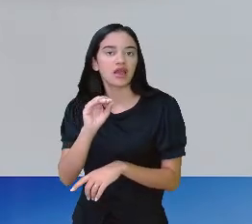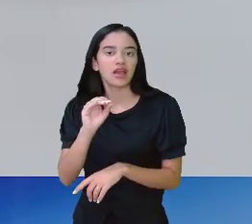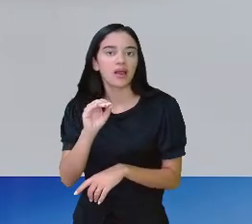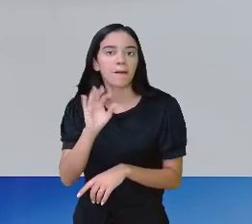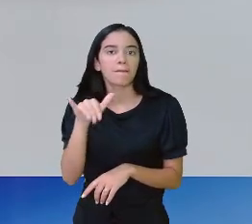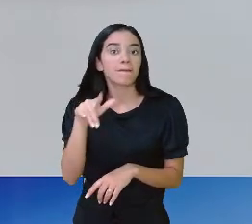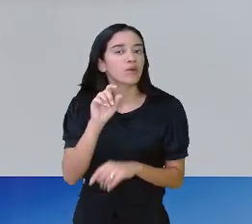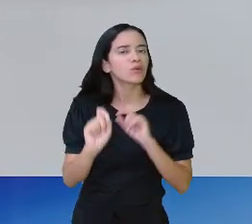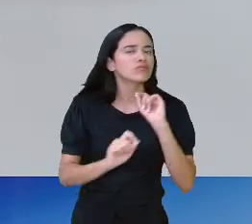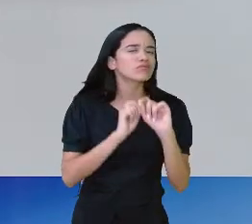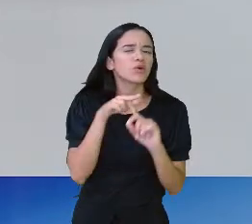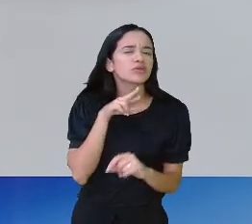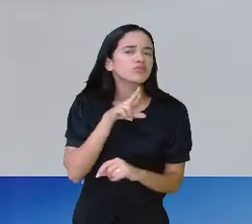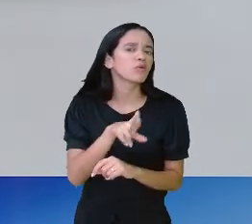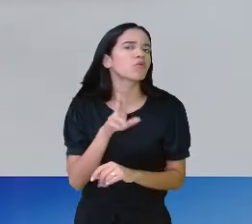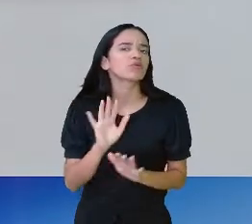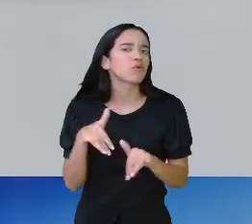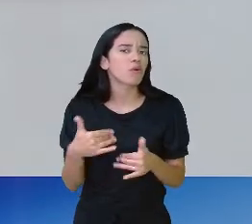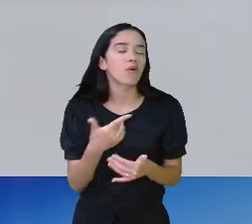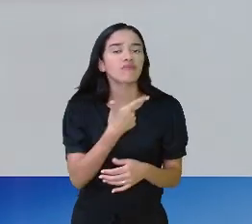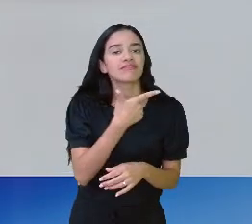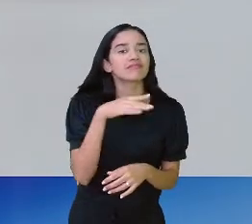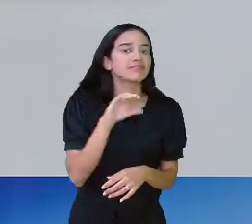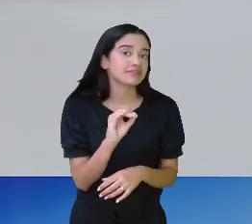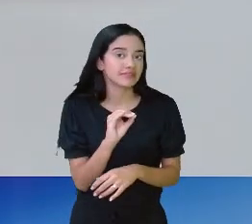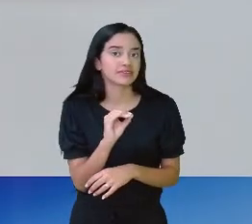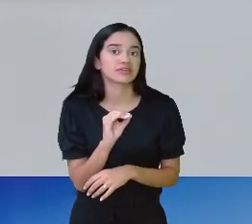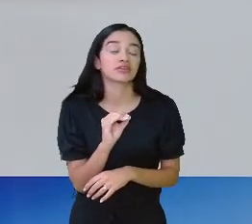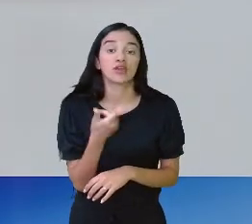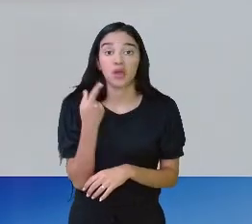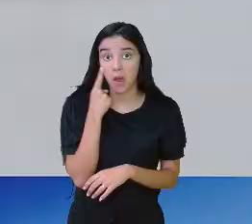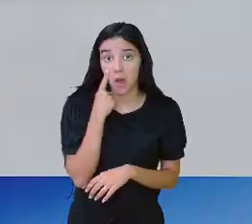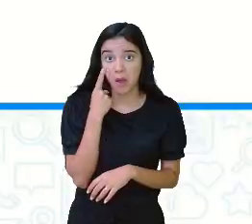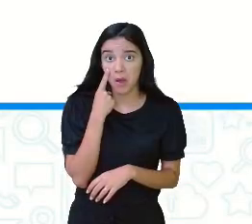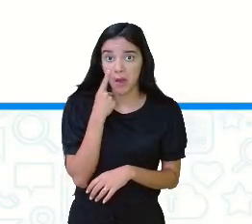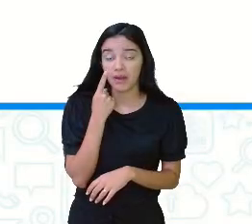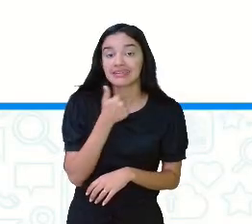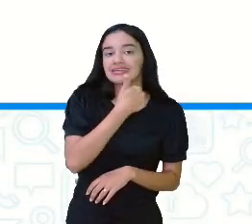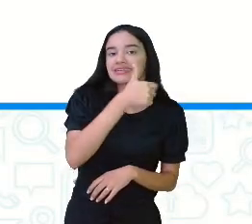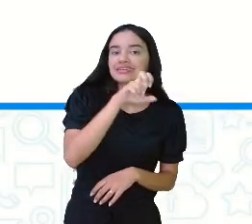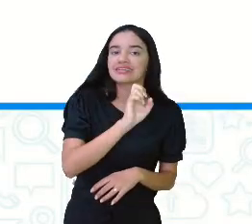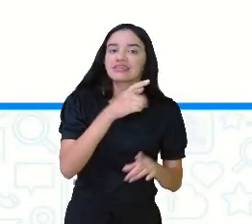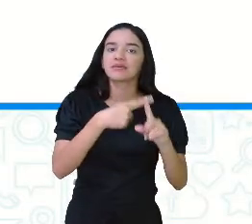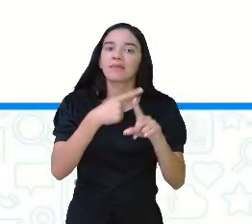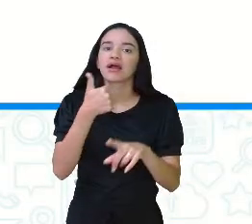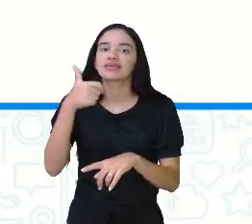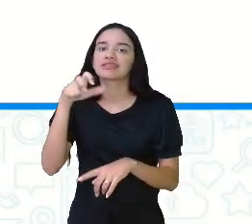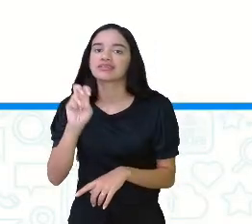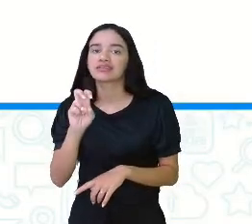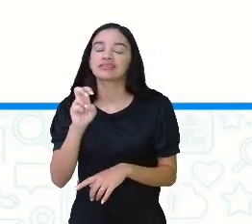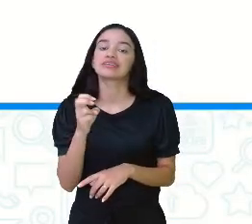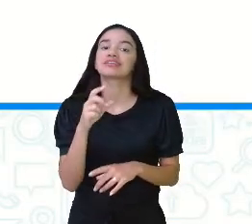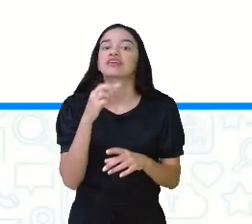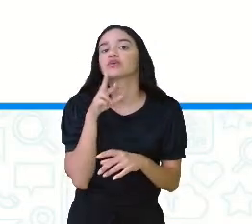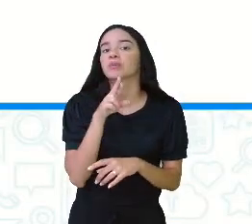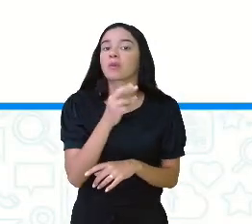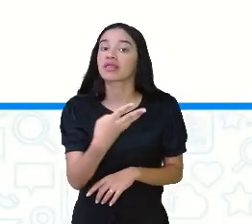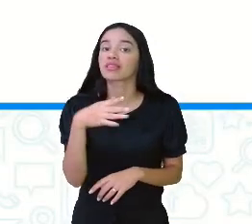suponho que seja 20. Ó, 15 mais 15, 30.